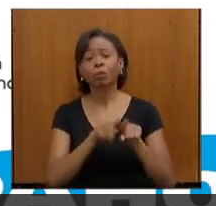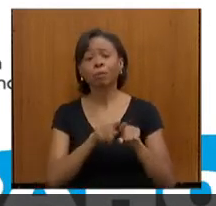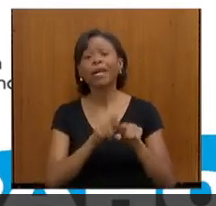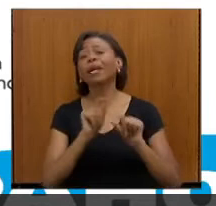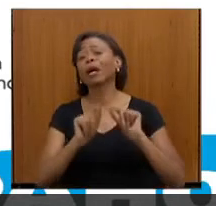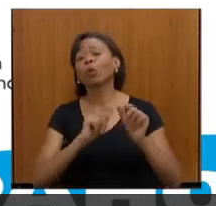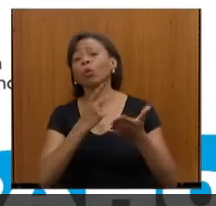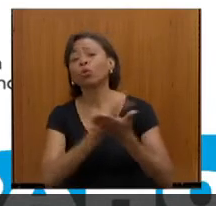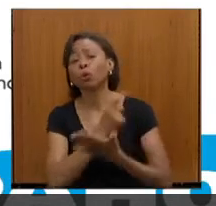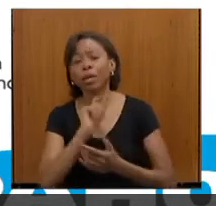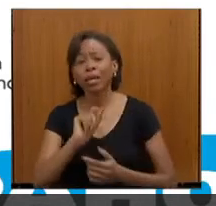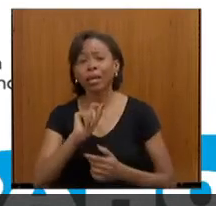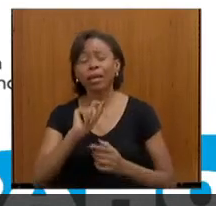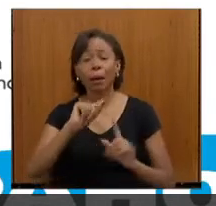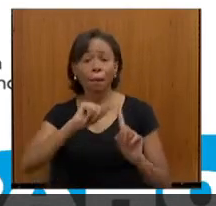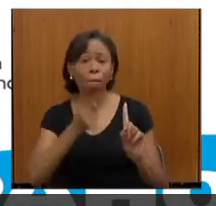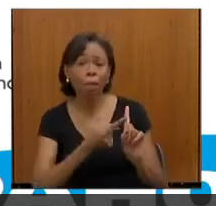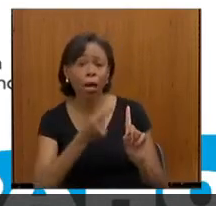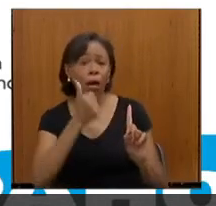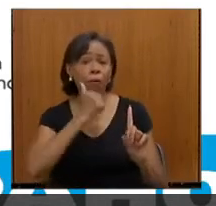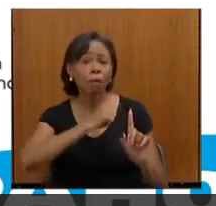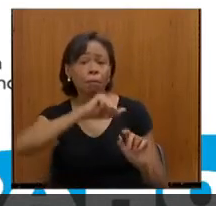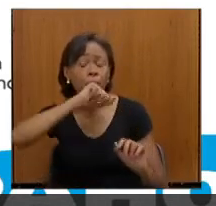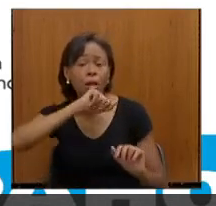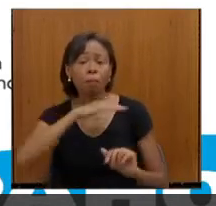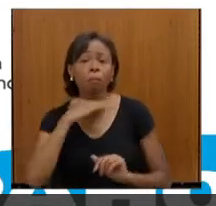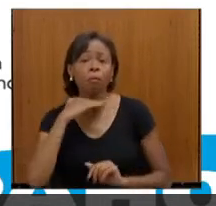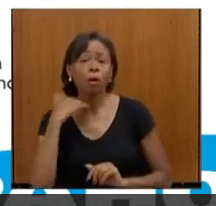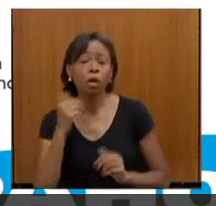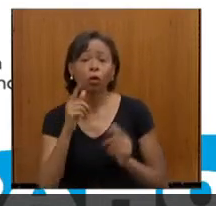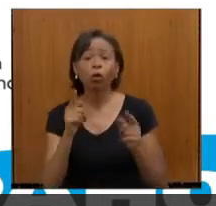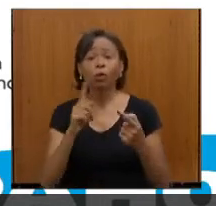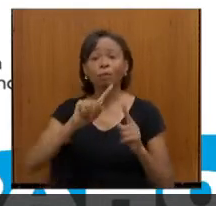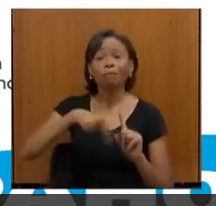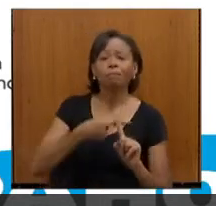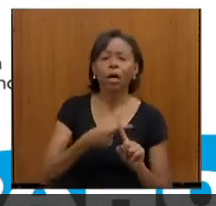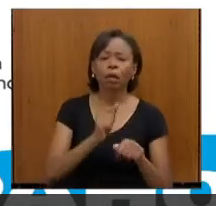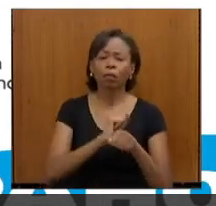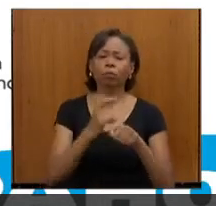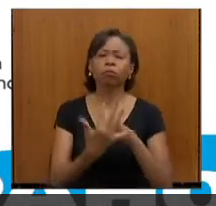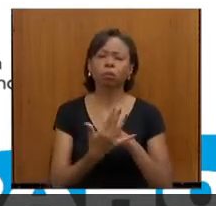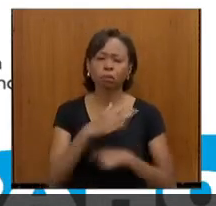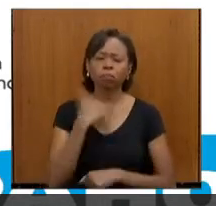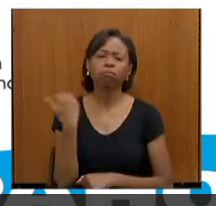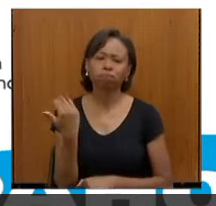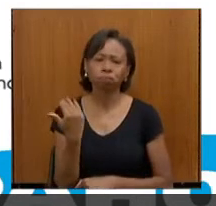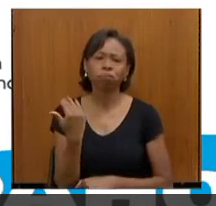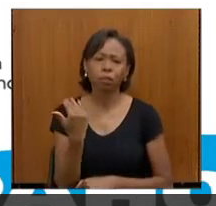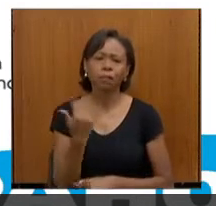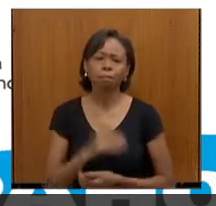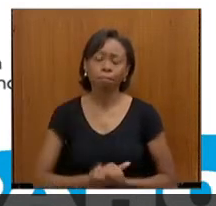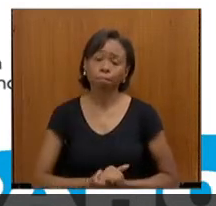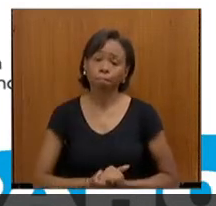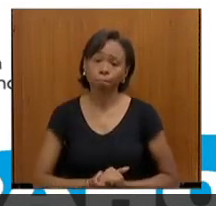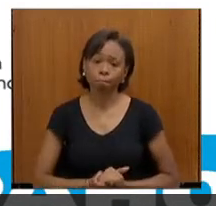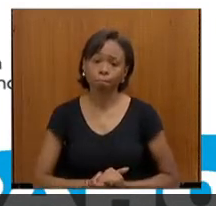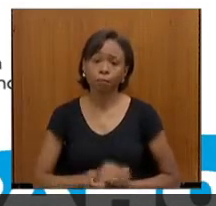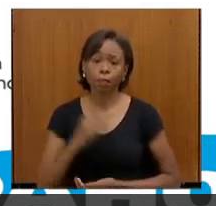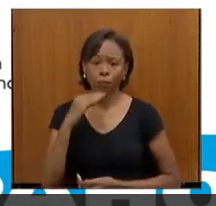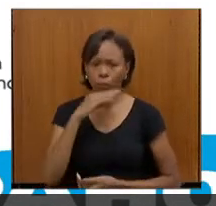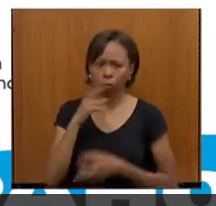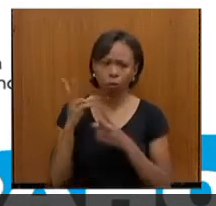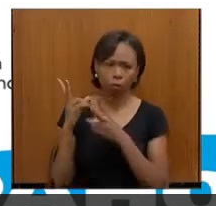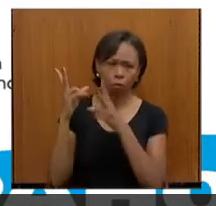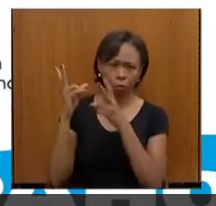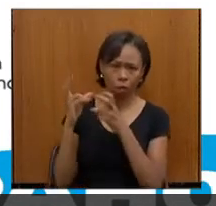a ser a primeira causa de mortalidade materna, que é México. Mas vocês vejam aí que apenas